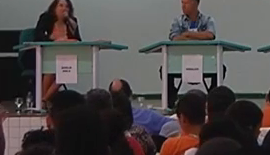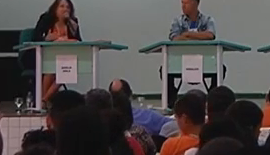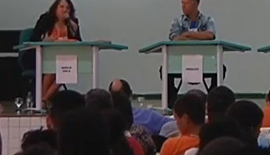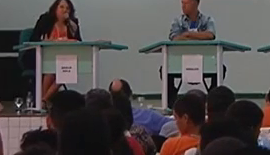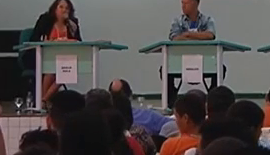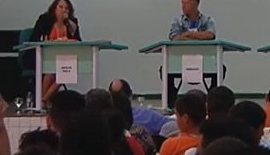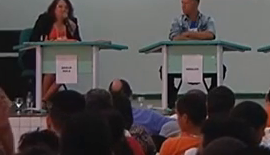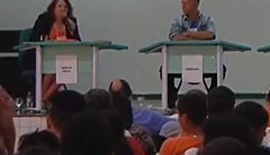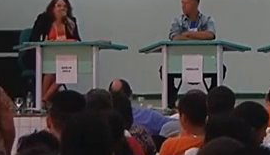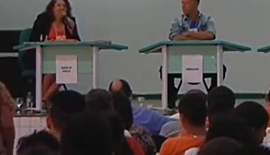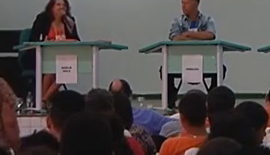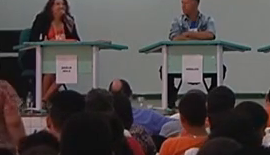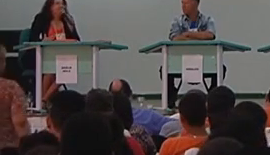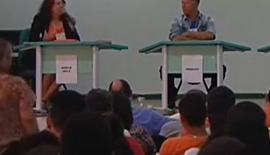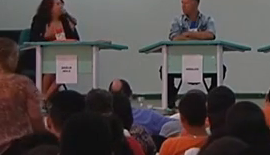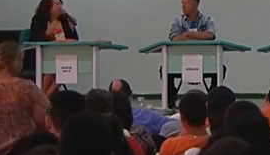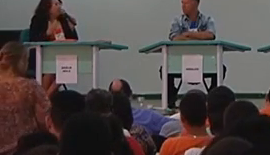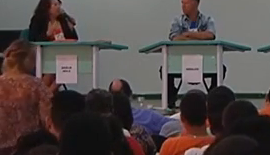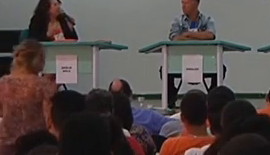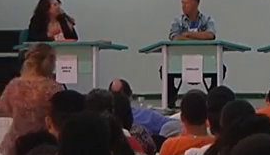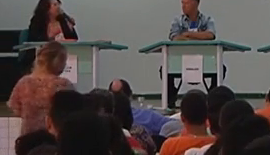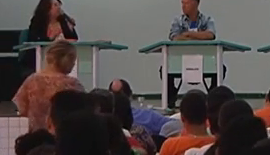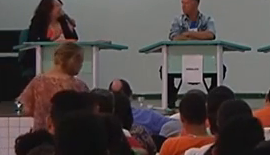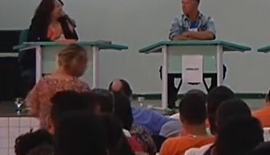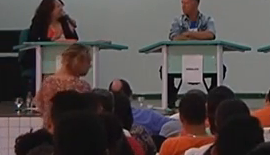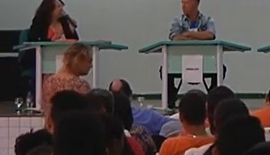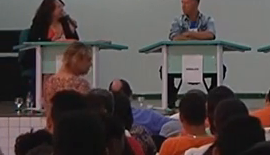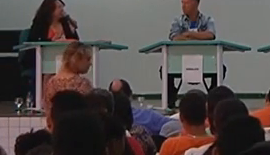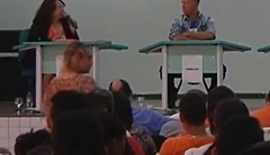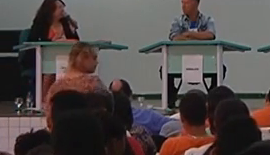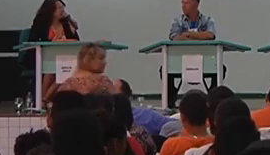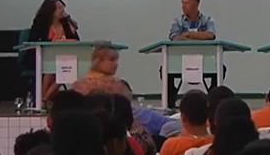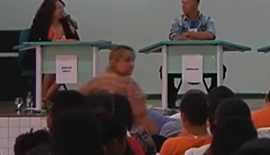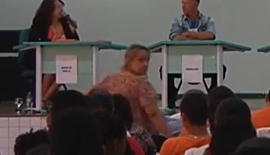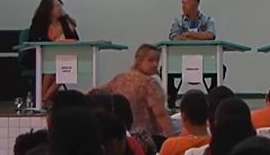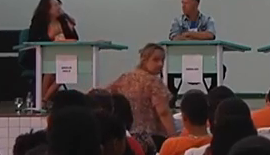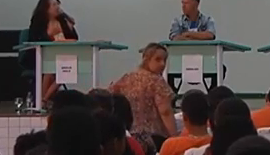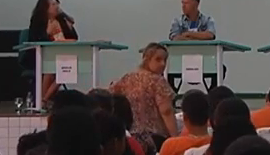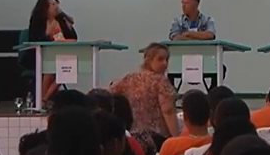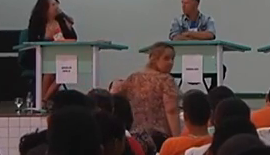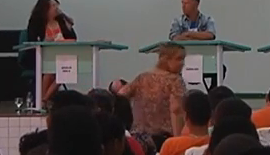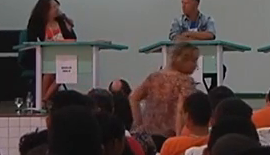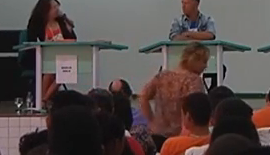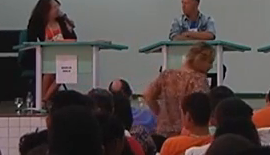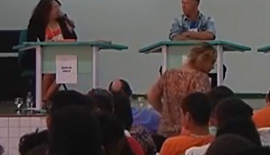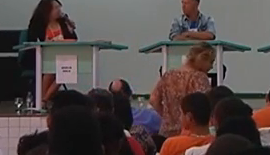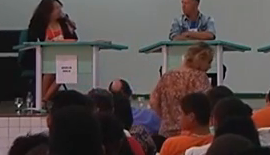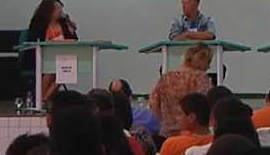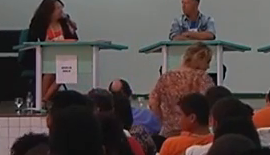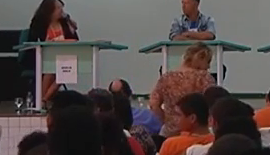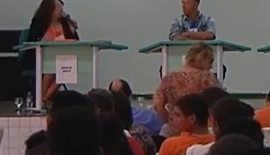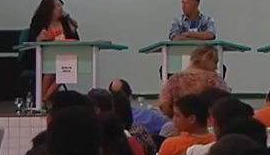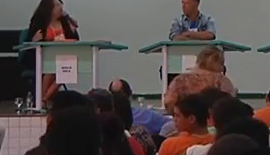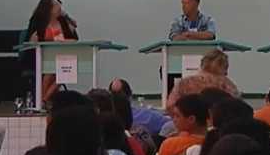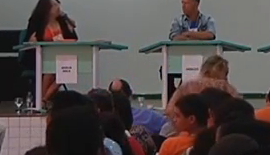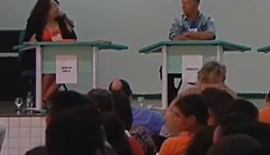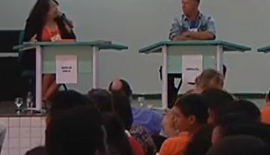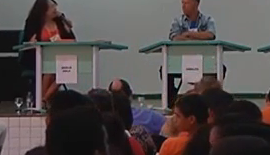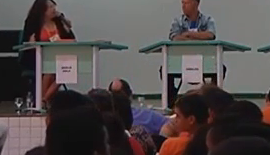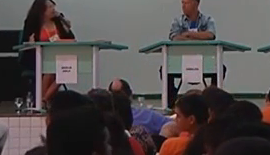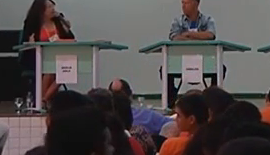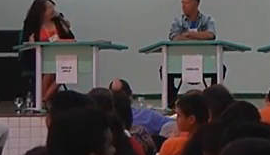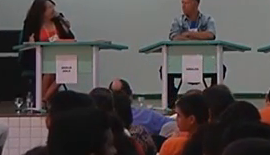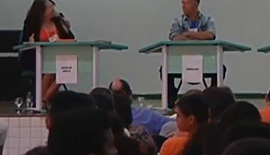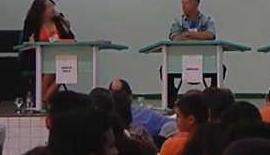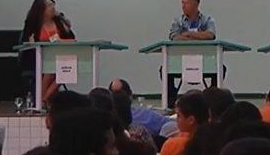bem dos nossos estudantes. Se os nossos técnicos administrativos, se os nossos professores